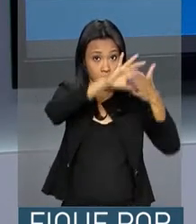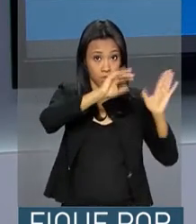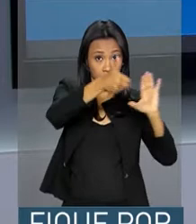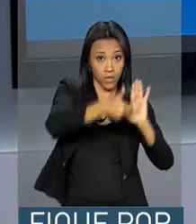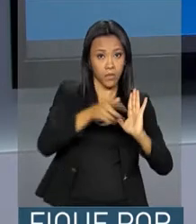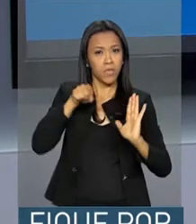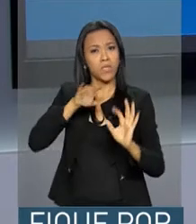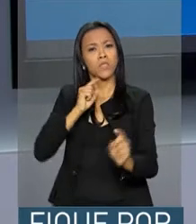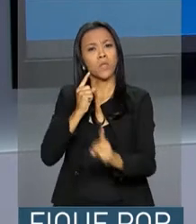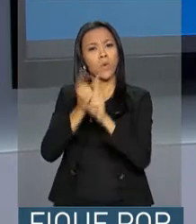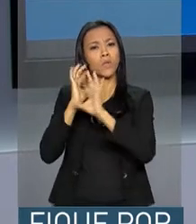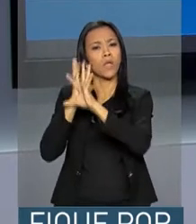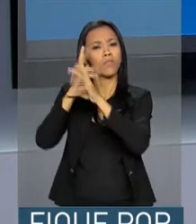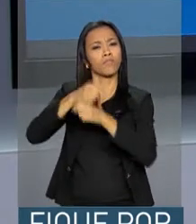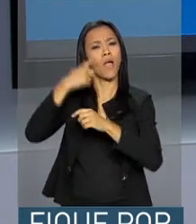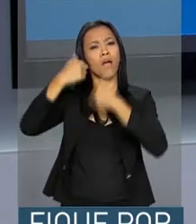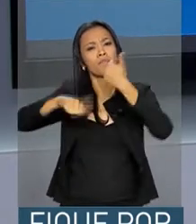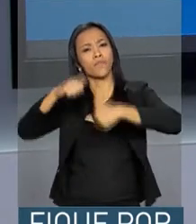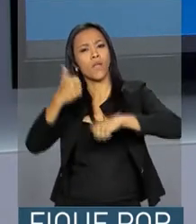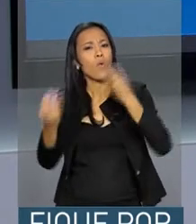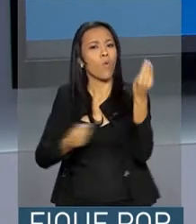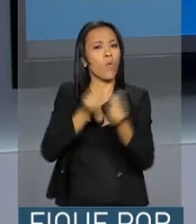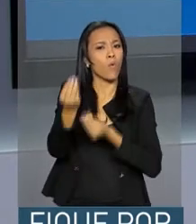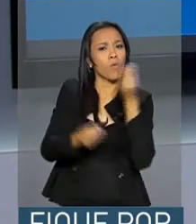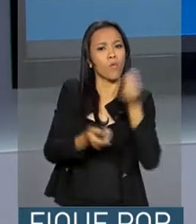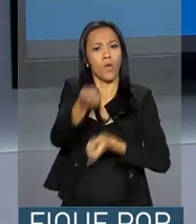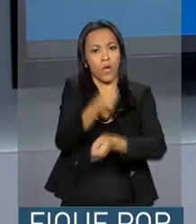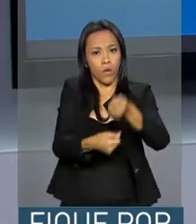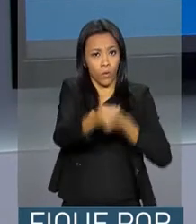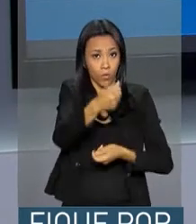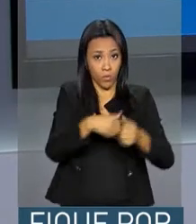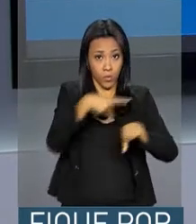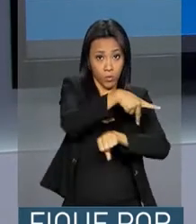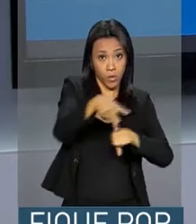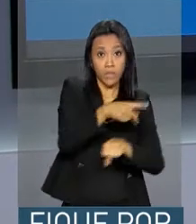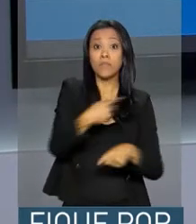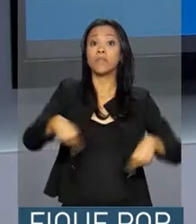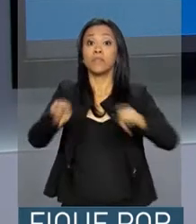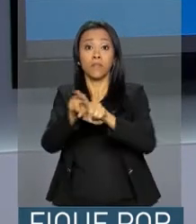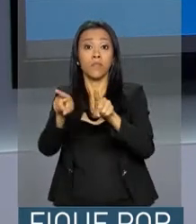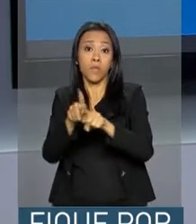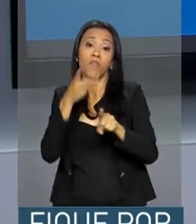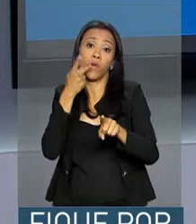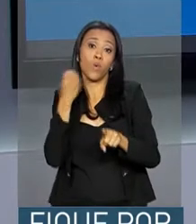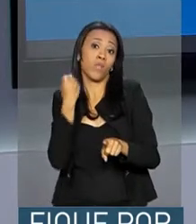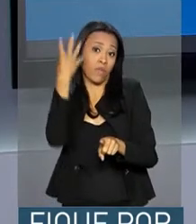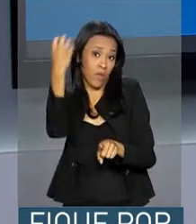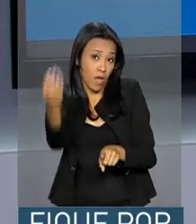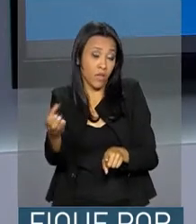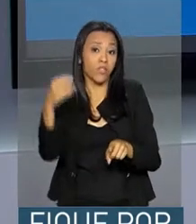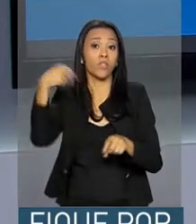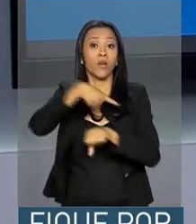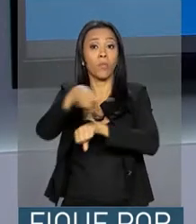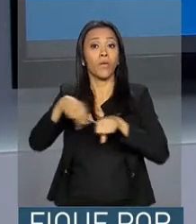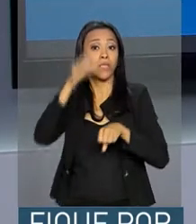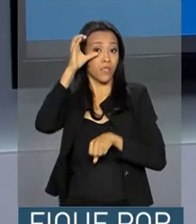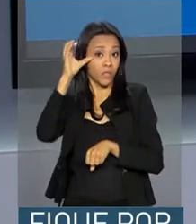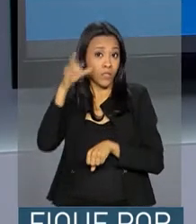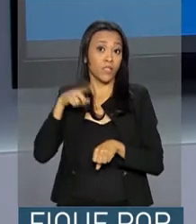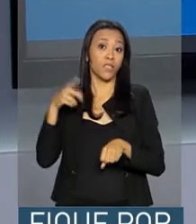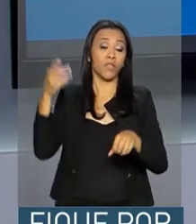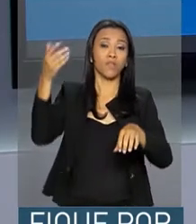encontro ele fez um balanço sobre a situação econômica do país e também falou sobre a viagem à china que teve uma escala em